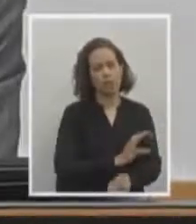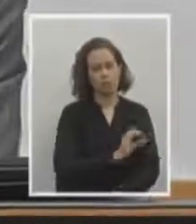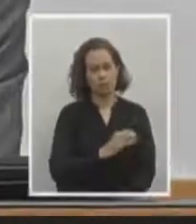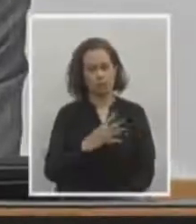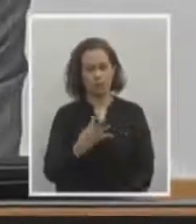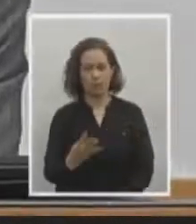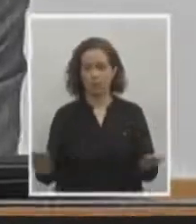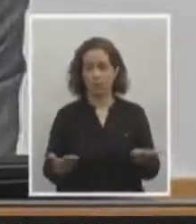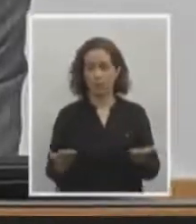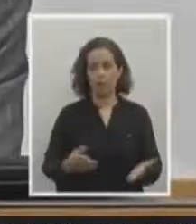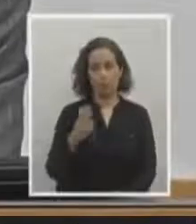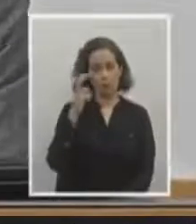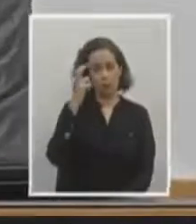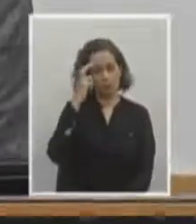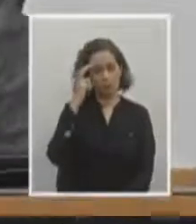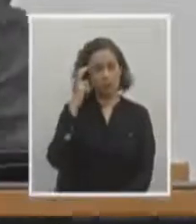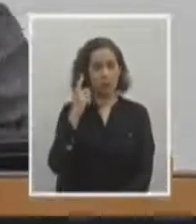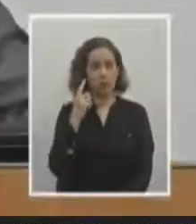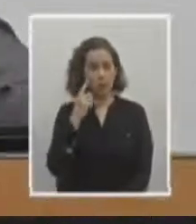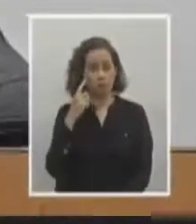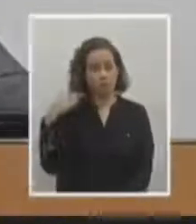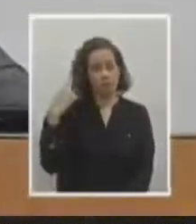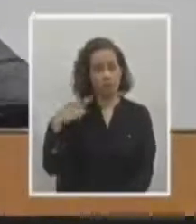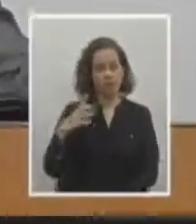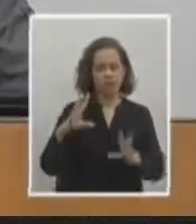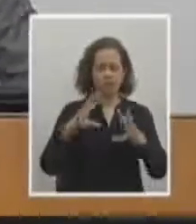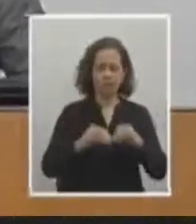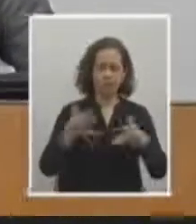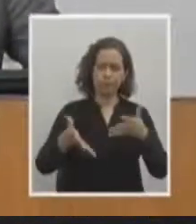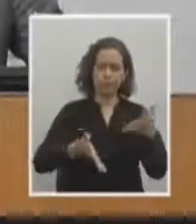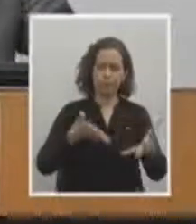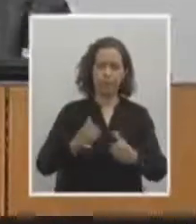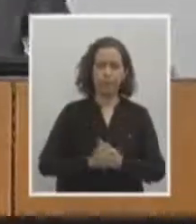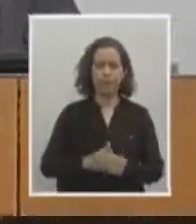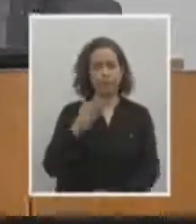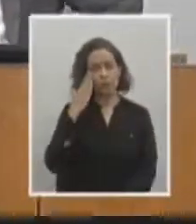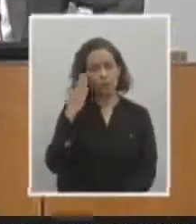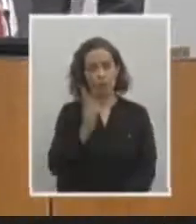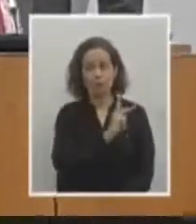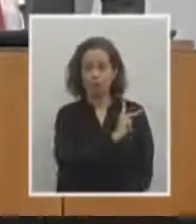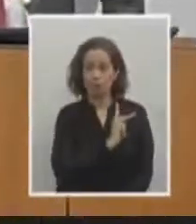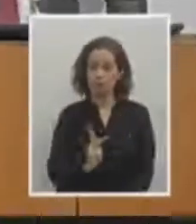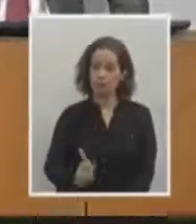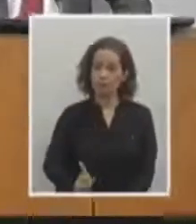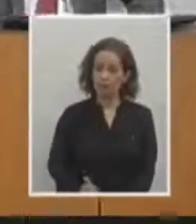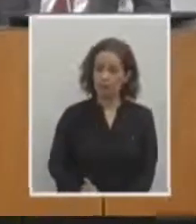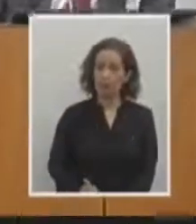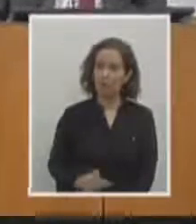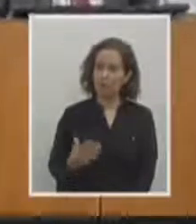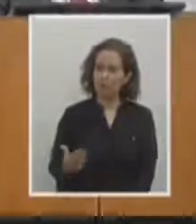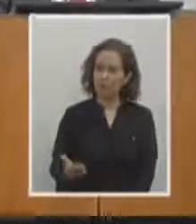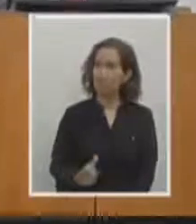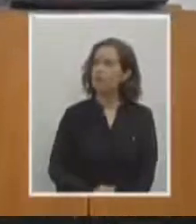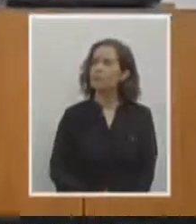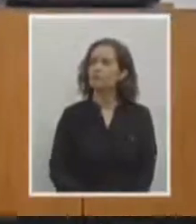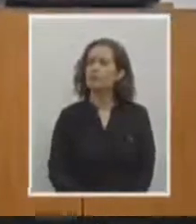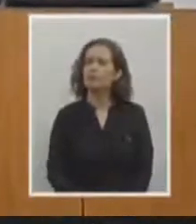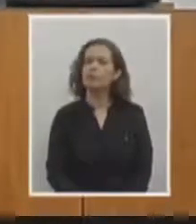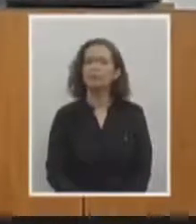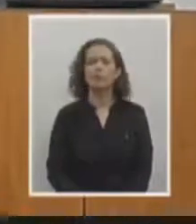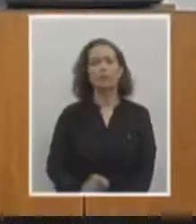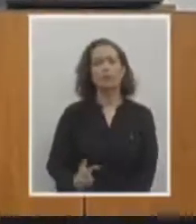ao deputado Zé Guilherme para suas considerações. Muito obrigado, senhor presidente. Muito bem. Deputado Wendel, eu